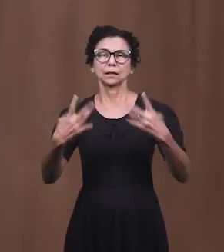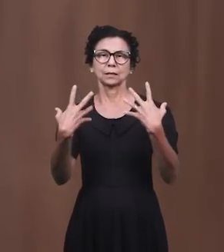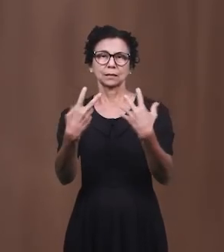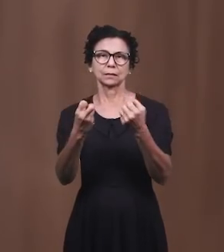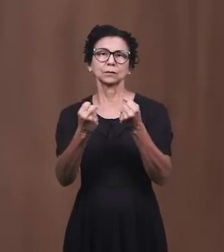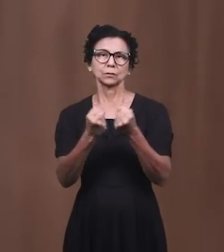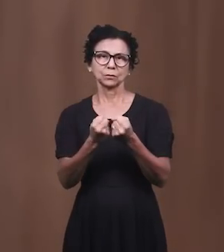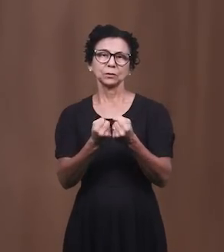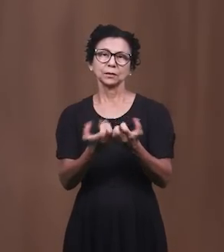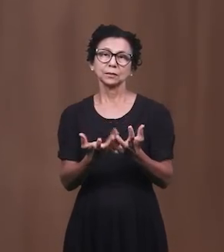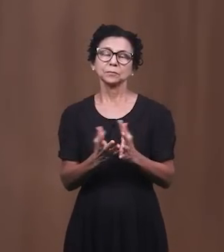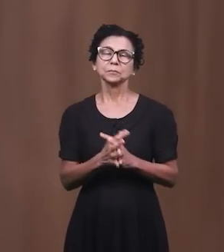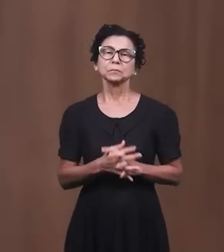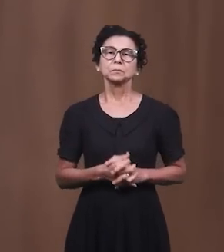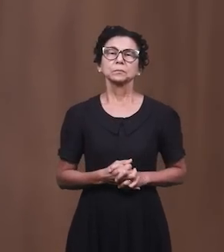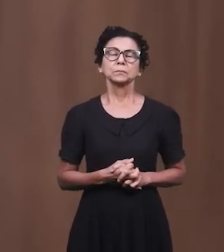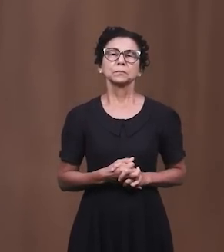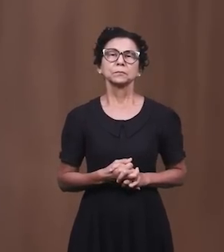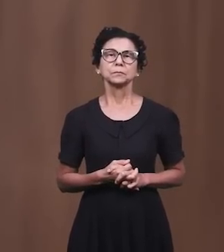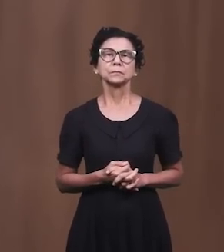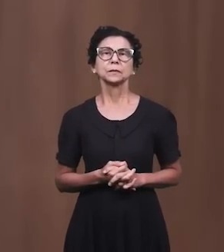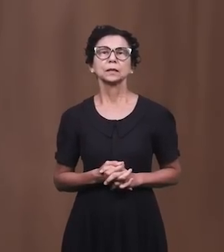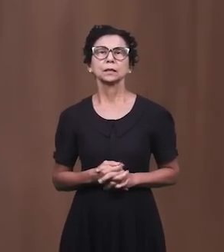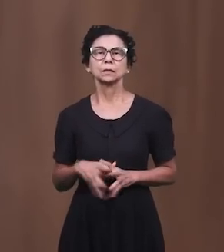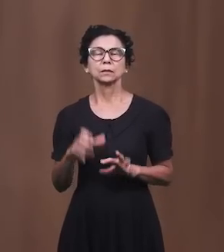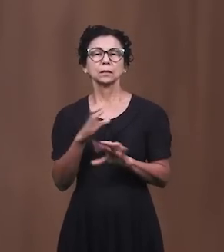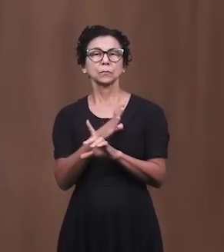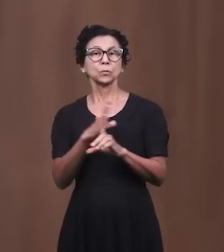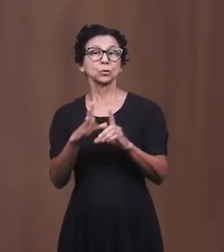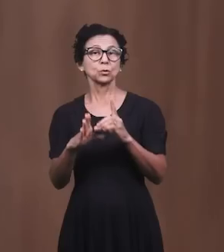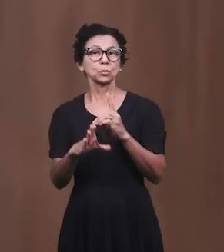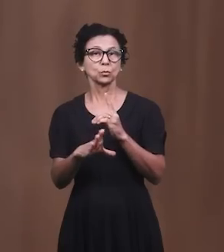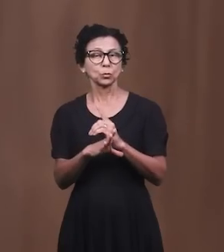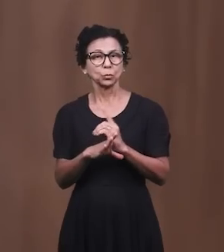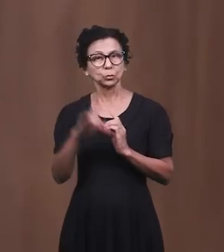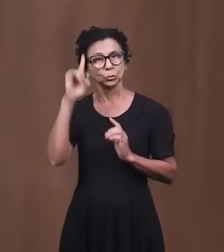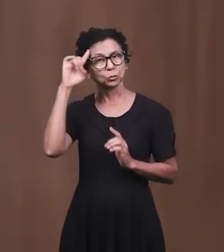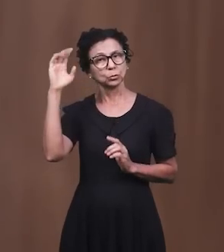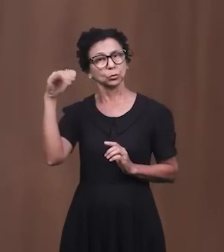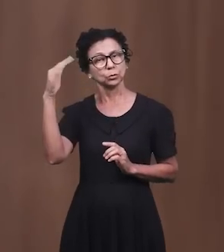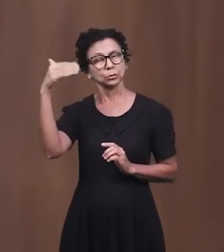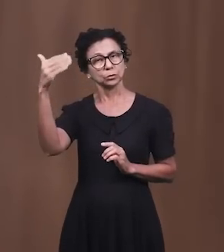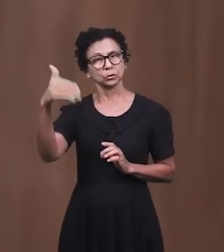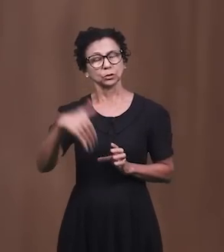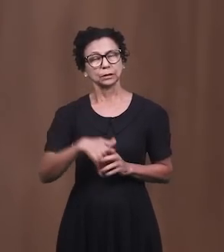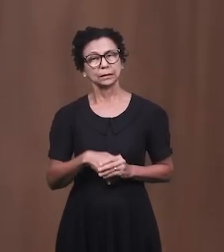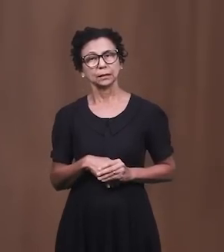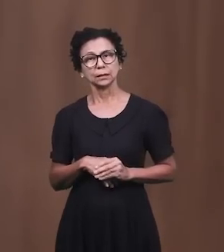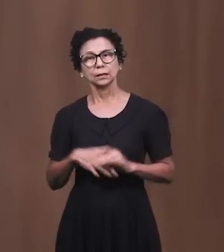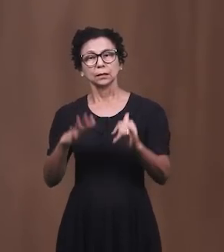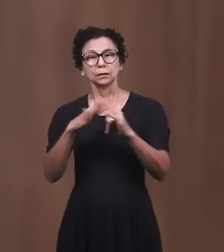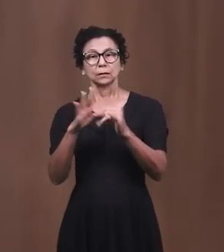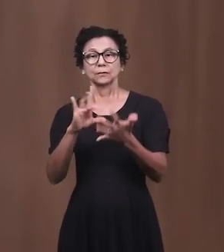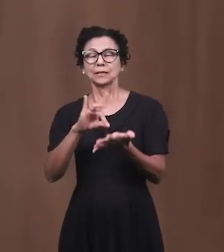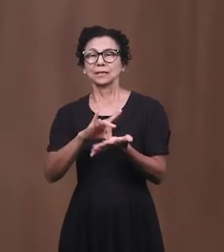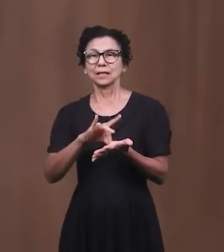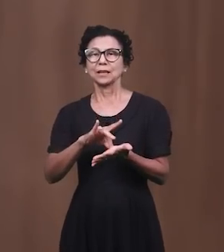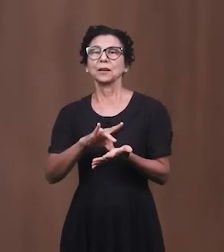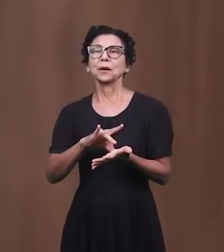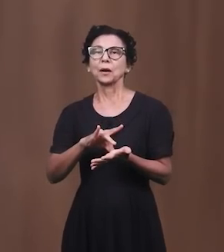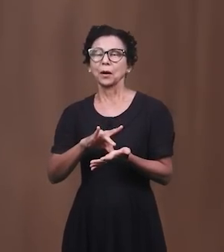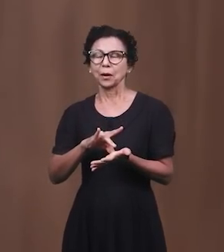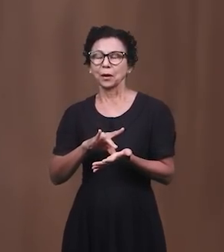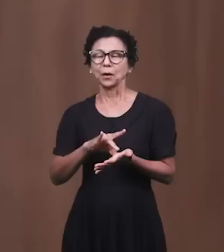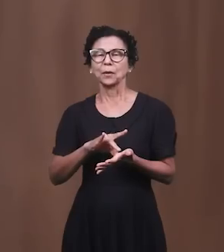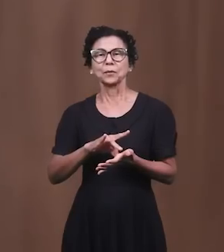por alguém, mas saiba que nós temos cultos diários inéditos no canal da igreja, no canal oficial do YouTube, todos os